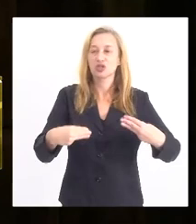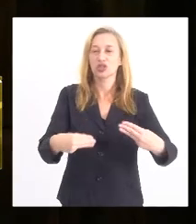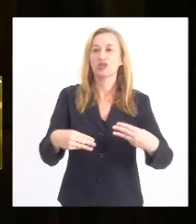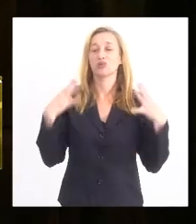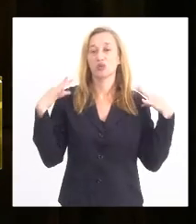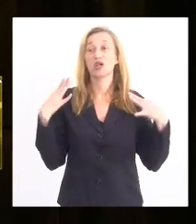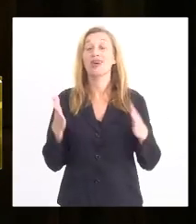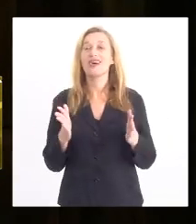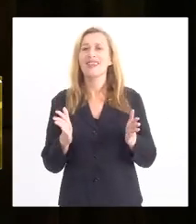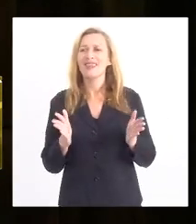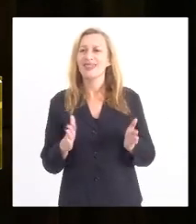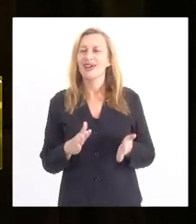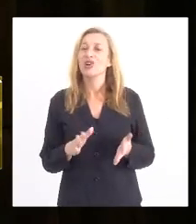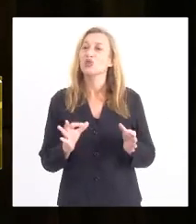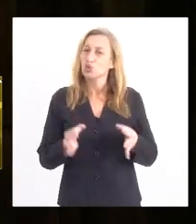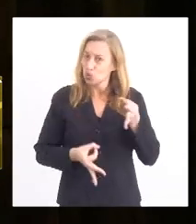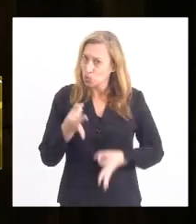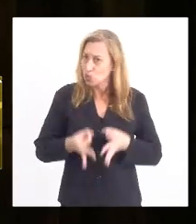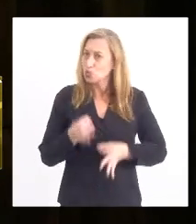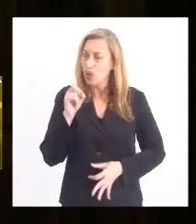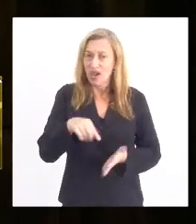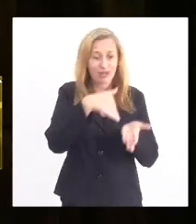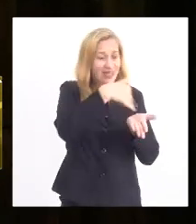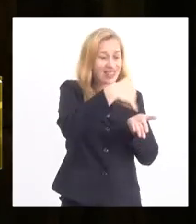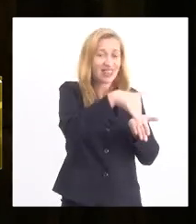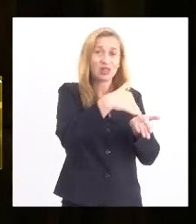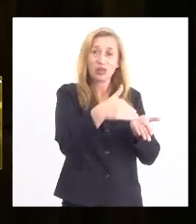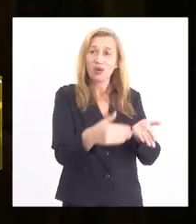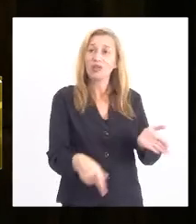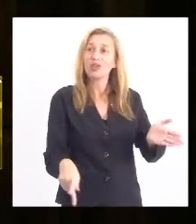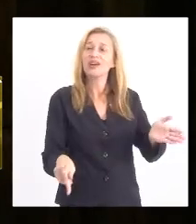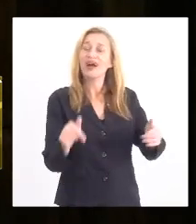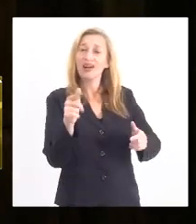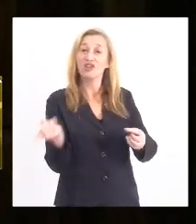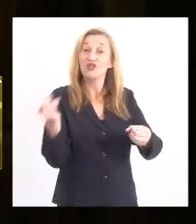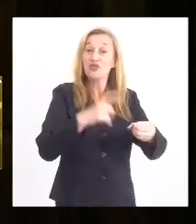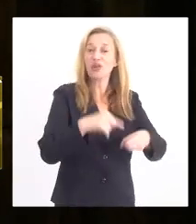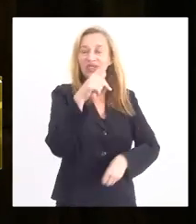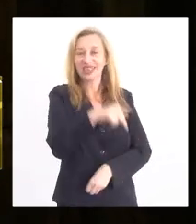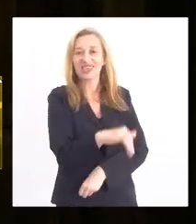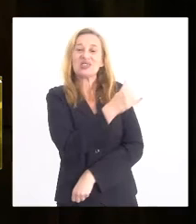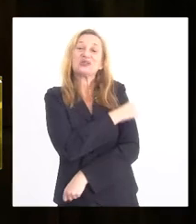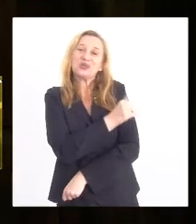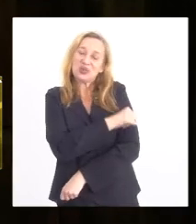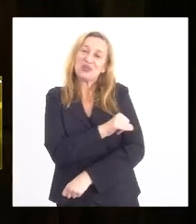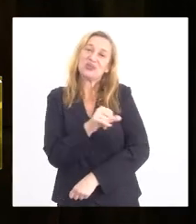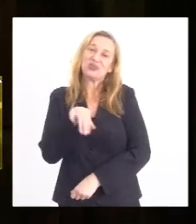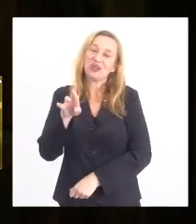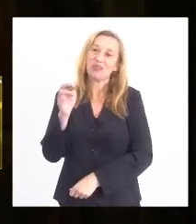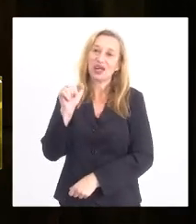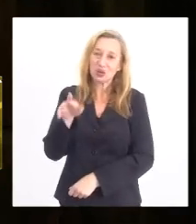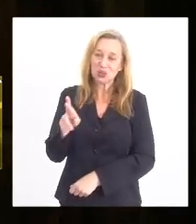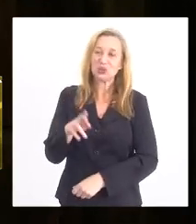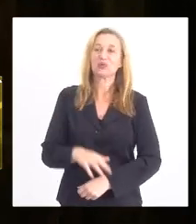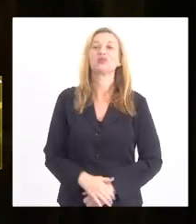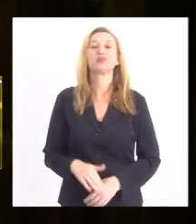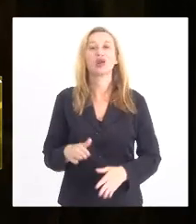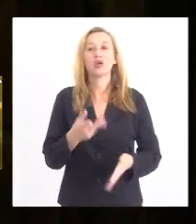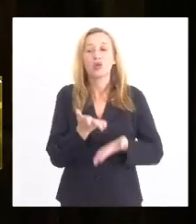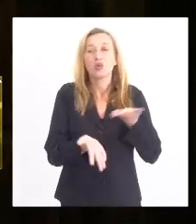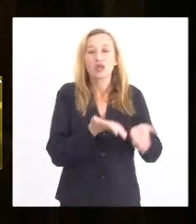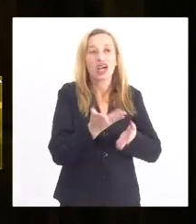nada mais justo do que colocar o escritório da em prato de volta aqui para tomar conta de toda a região sudeste